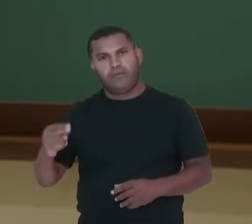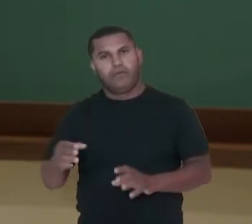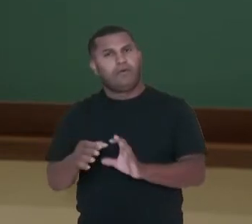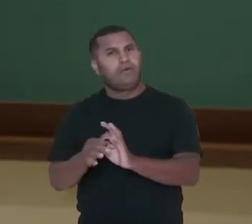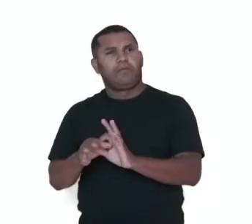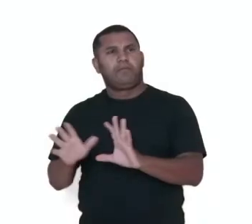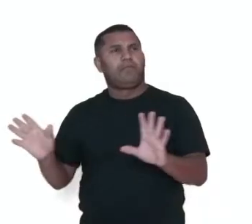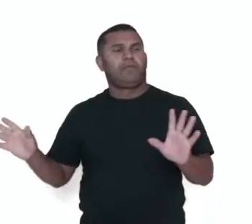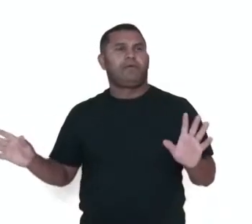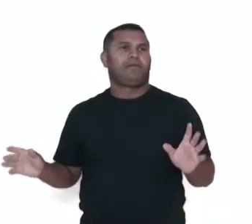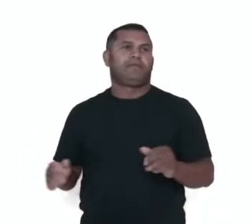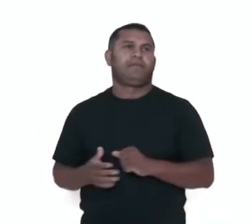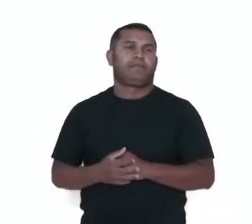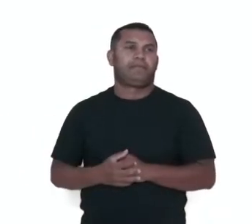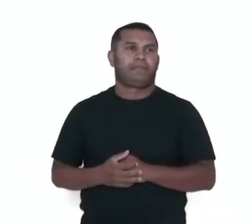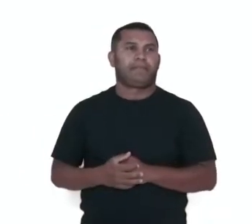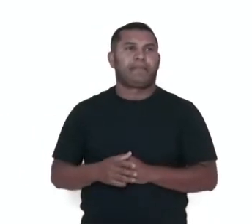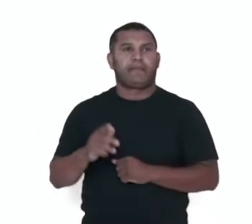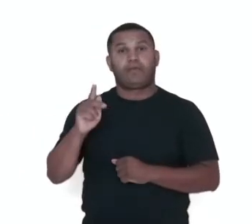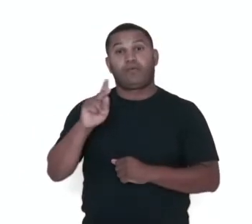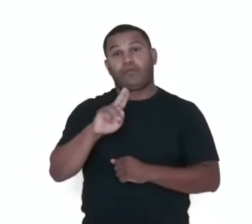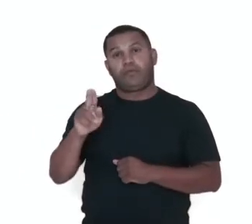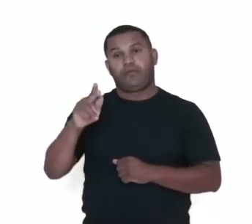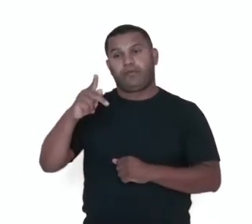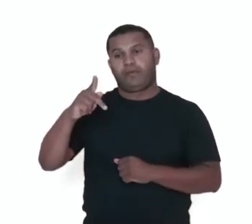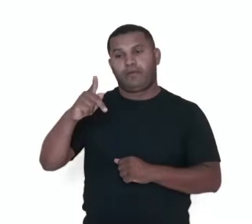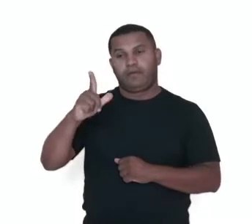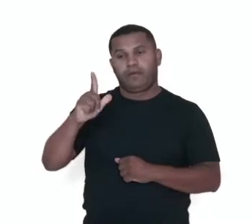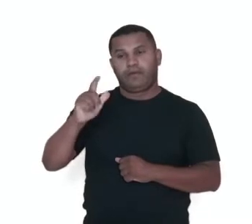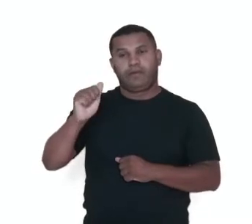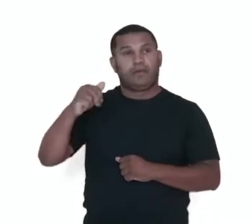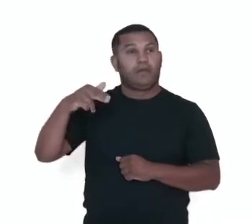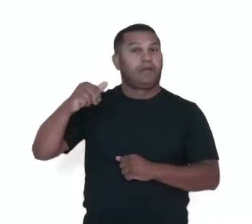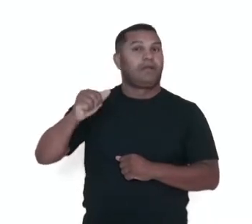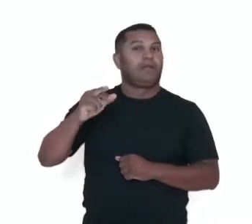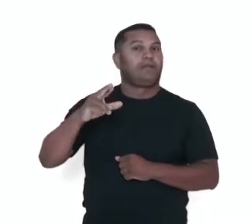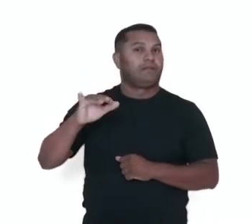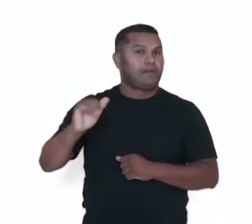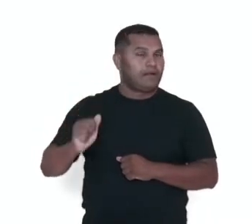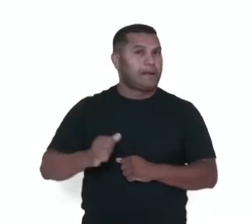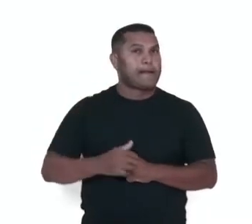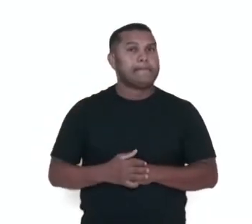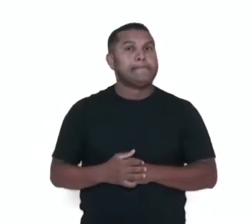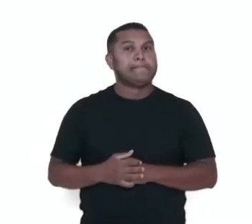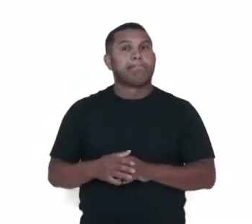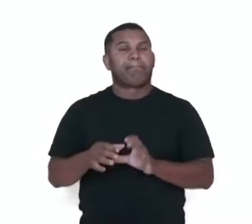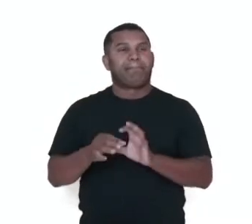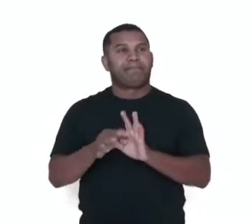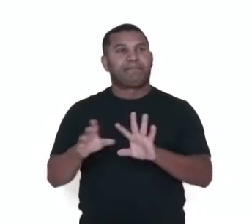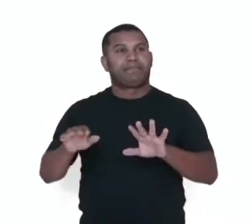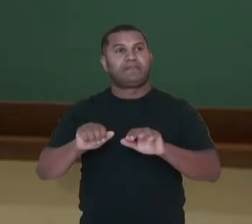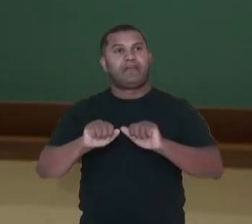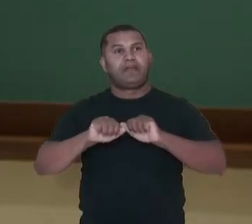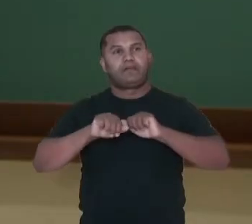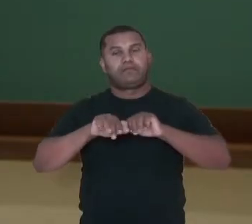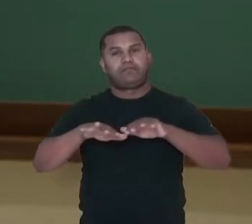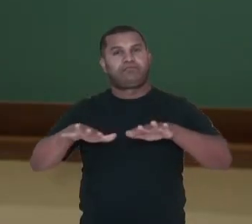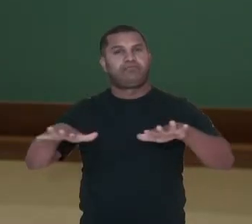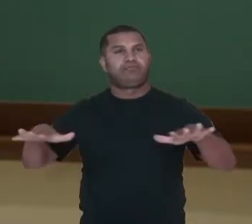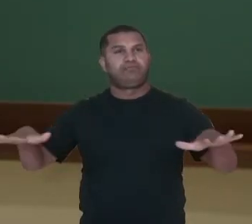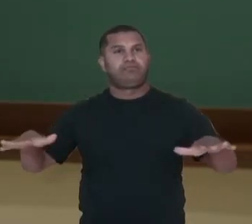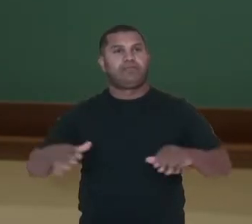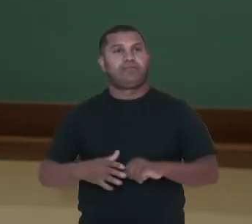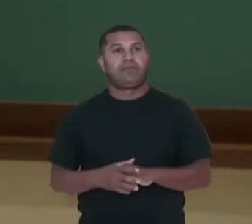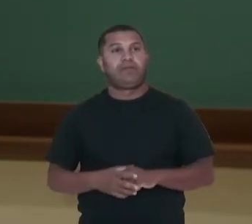livre, vivendo nas águas, solo úmido, né? E ali então ela se desenvolve. Outros